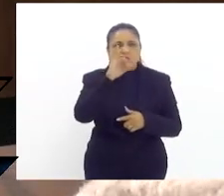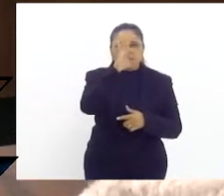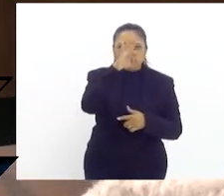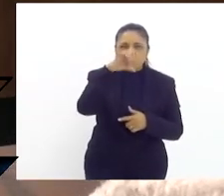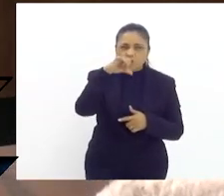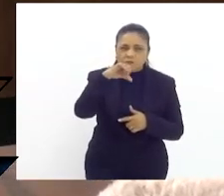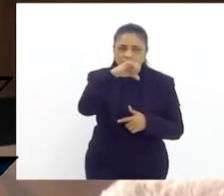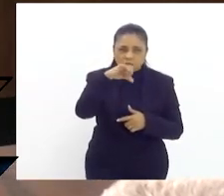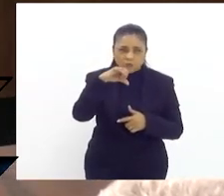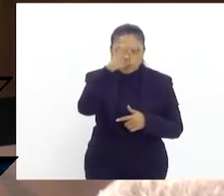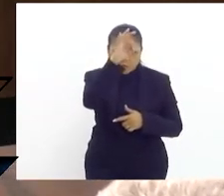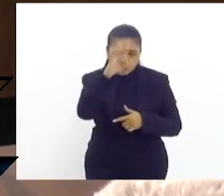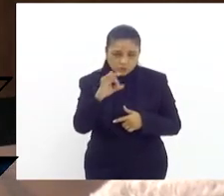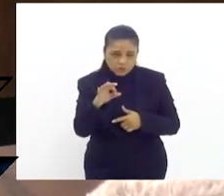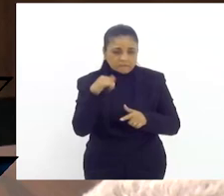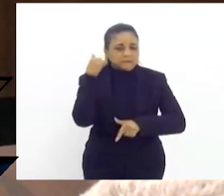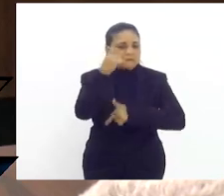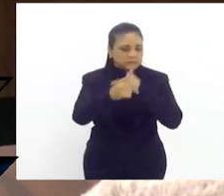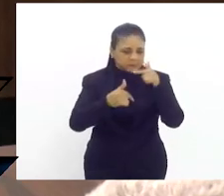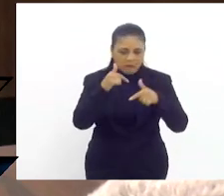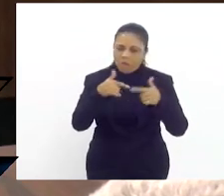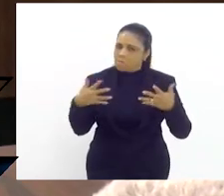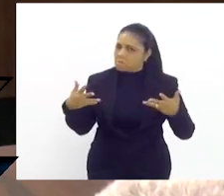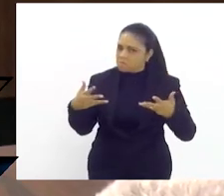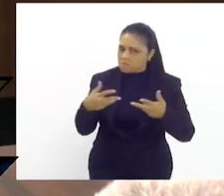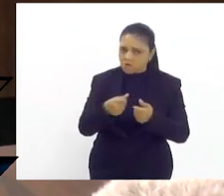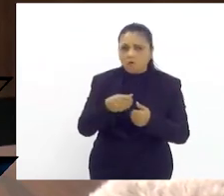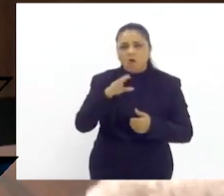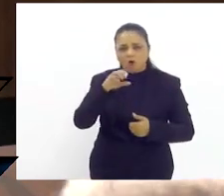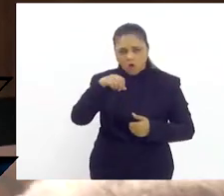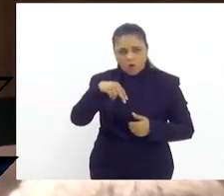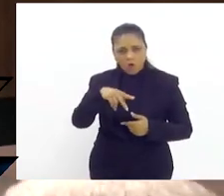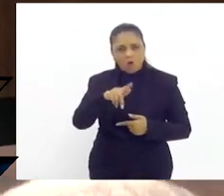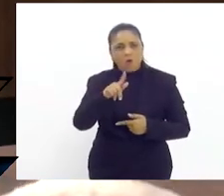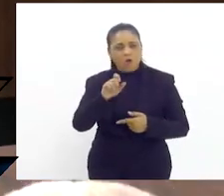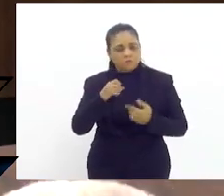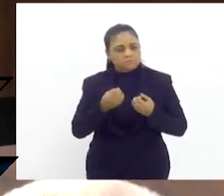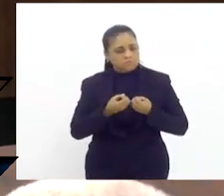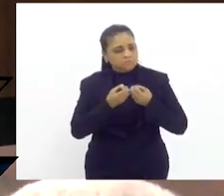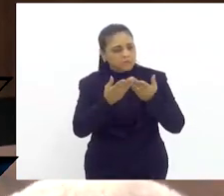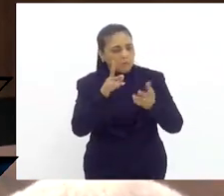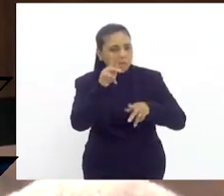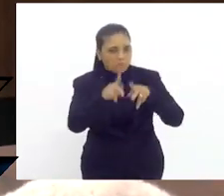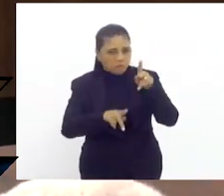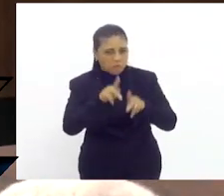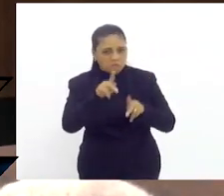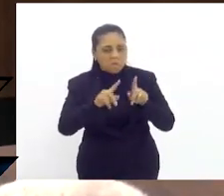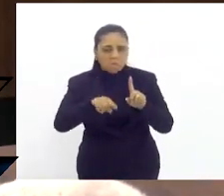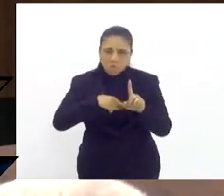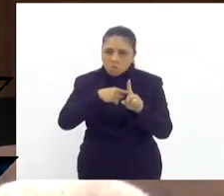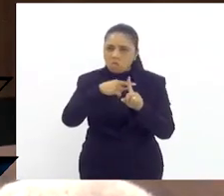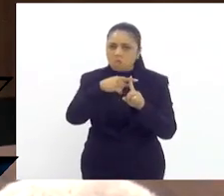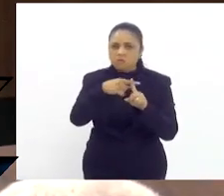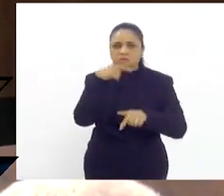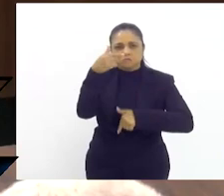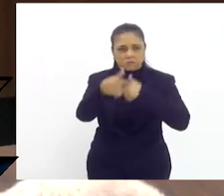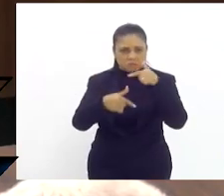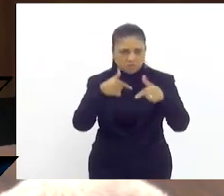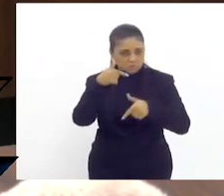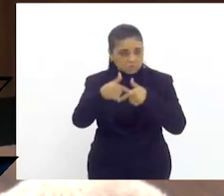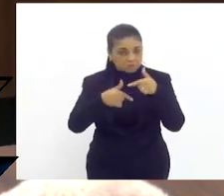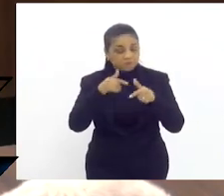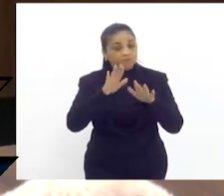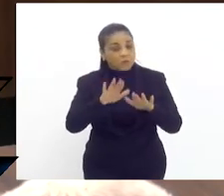fazem um trabalho é de excelência de entrega para a população tem um propósito positivo mas a gente também